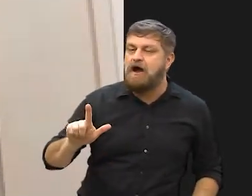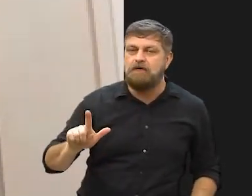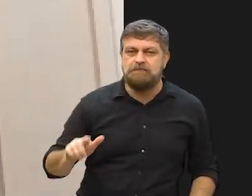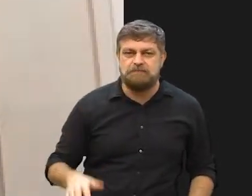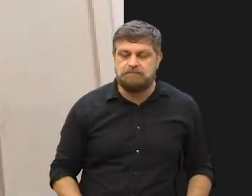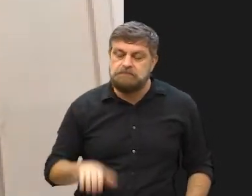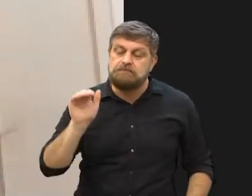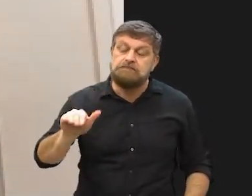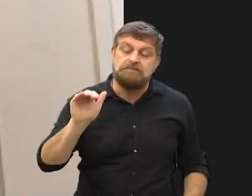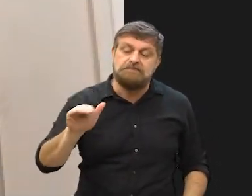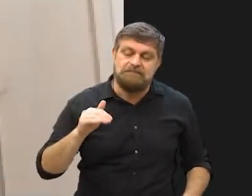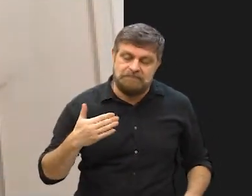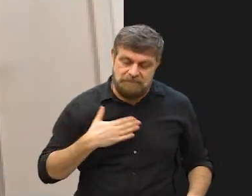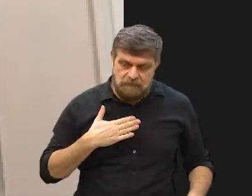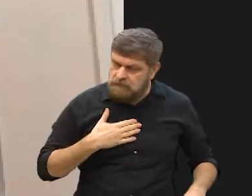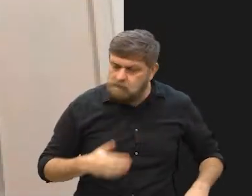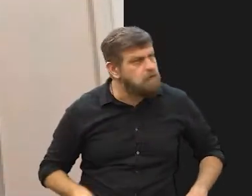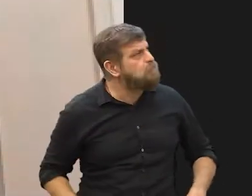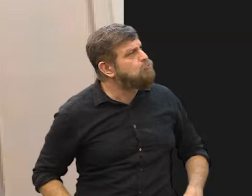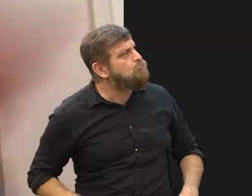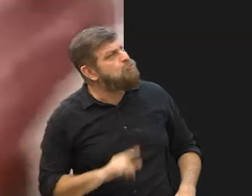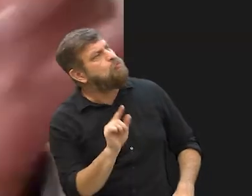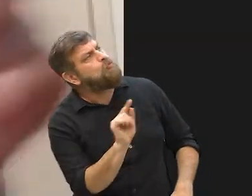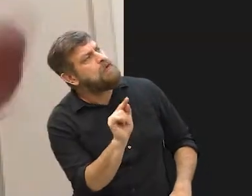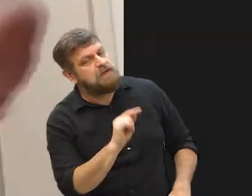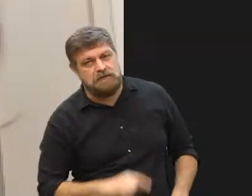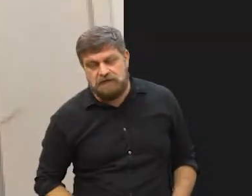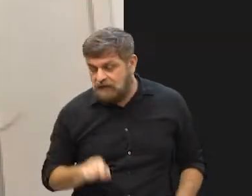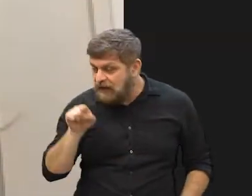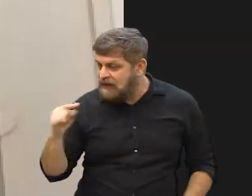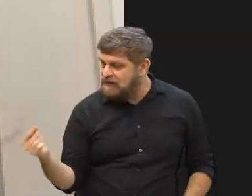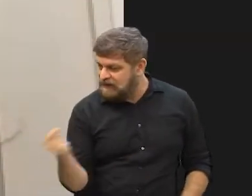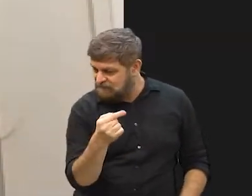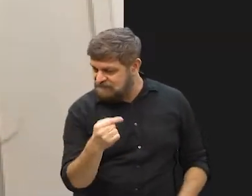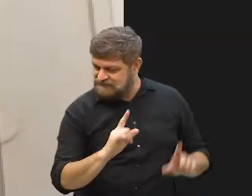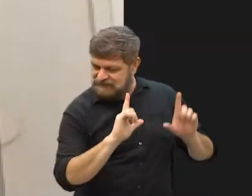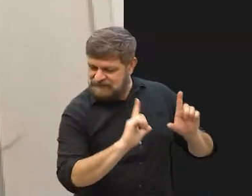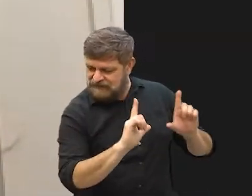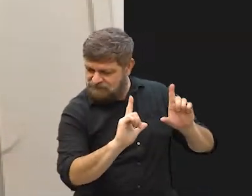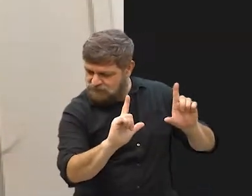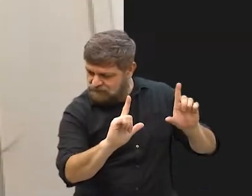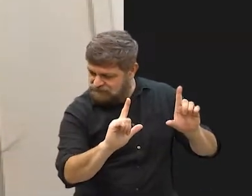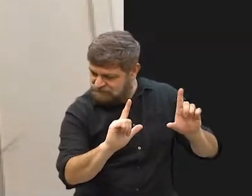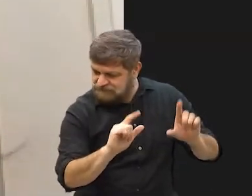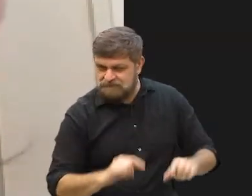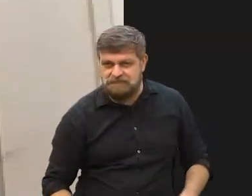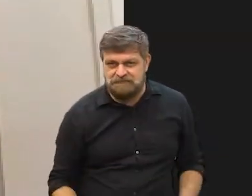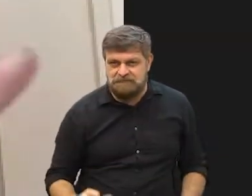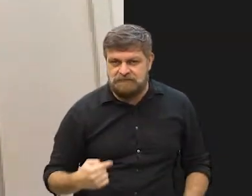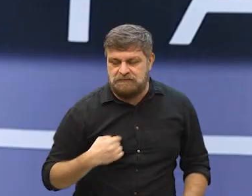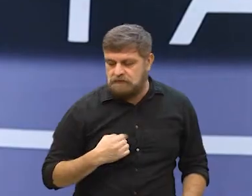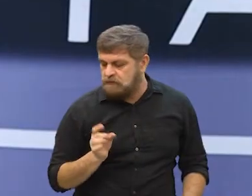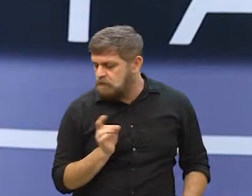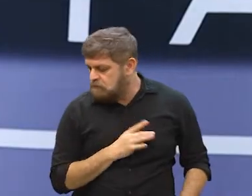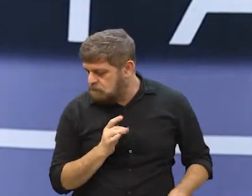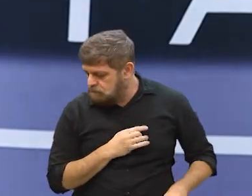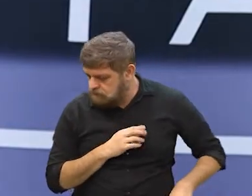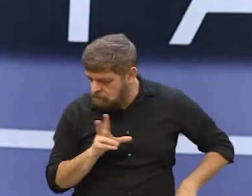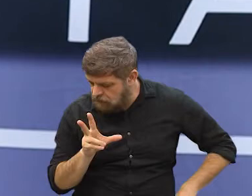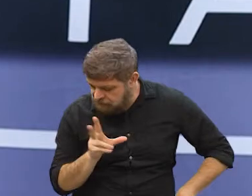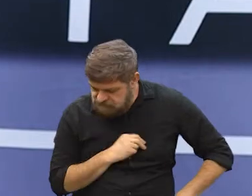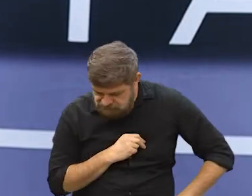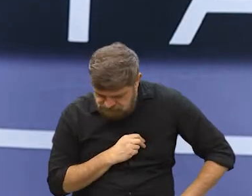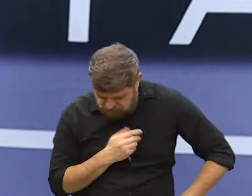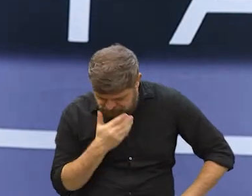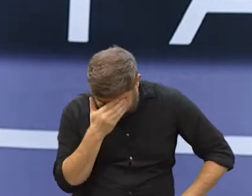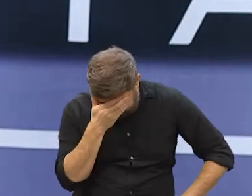né? Moça. Olha, você que está nas telas aí, eu já com medo, falei, meu Deus, o que será que